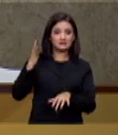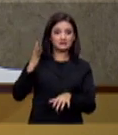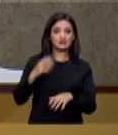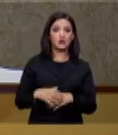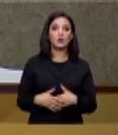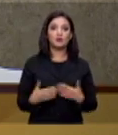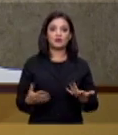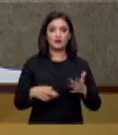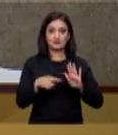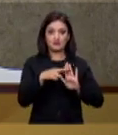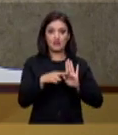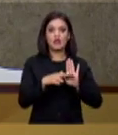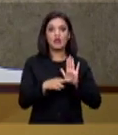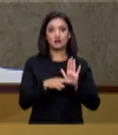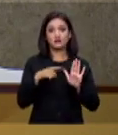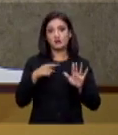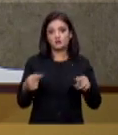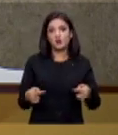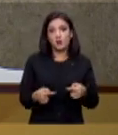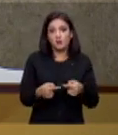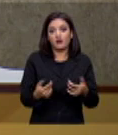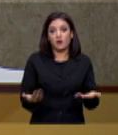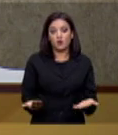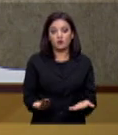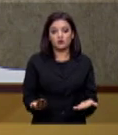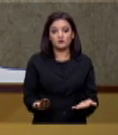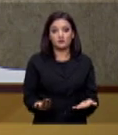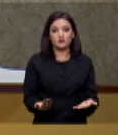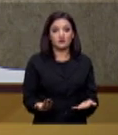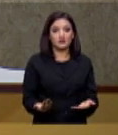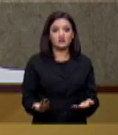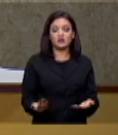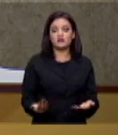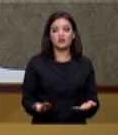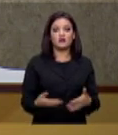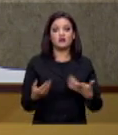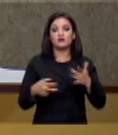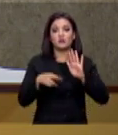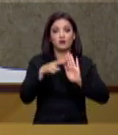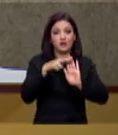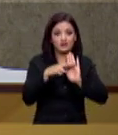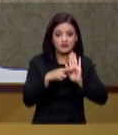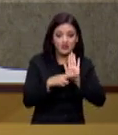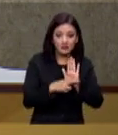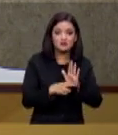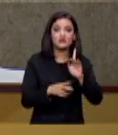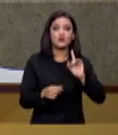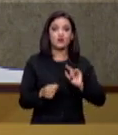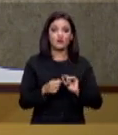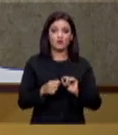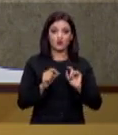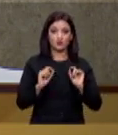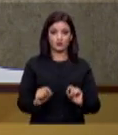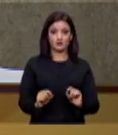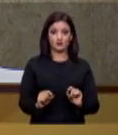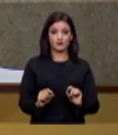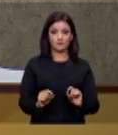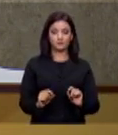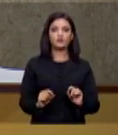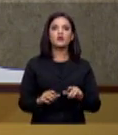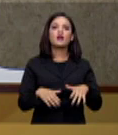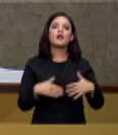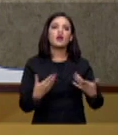regra, em procedendo, ela é aplicável em caso, porque as normas que foram instituídas no afã de estabelecer um